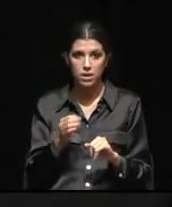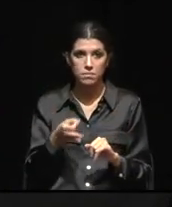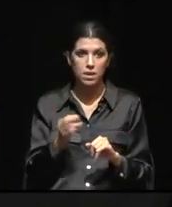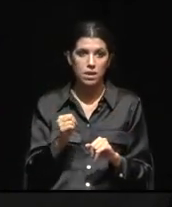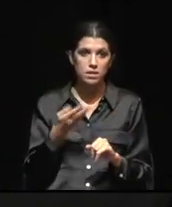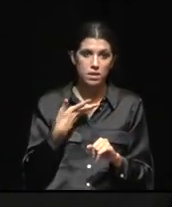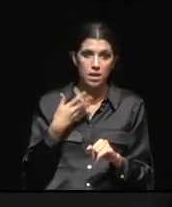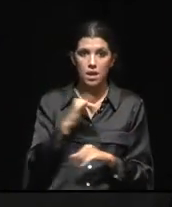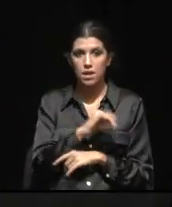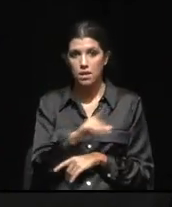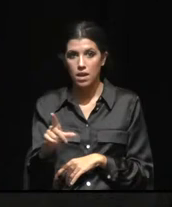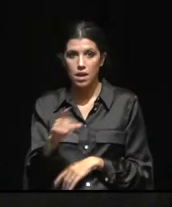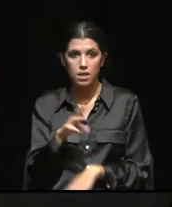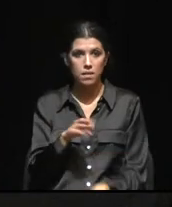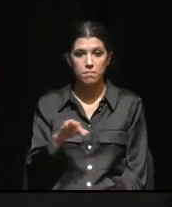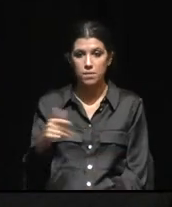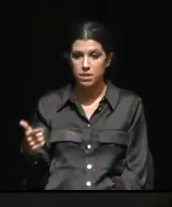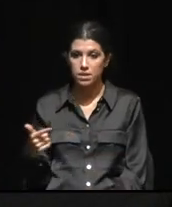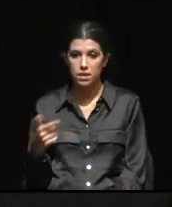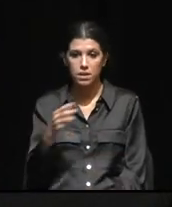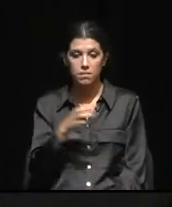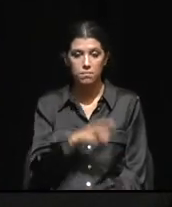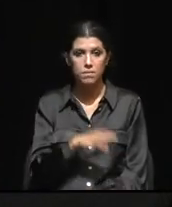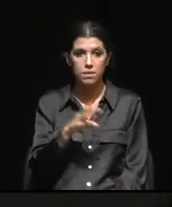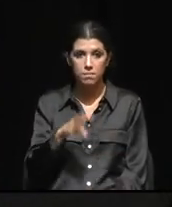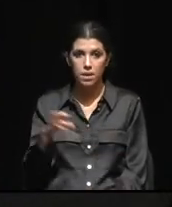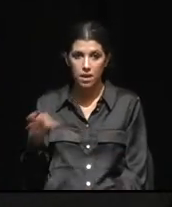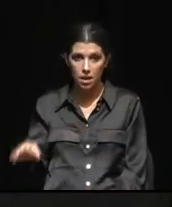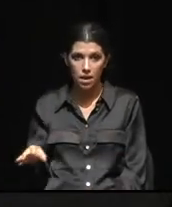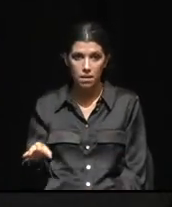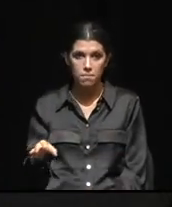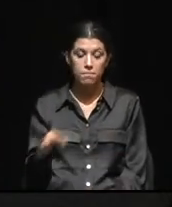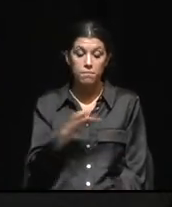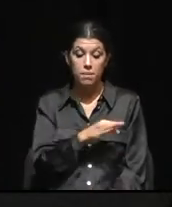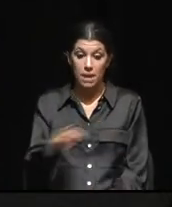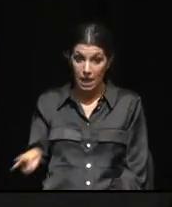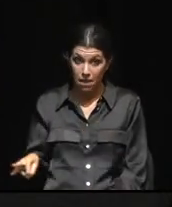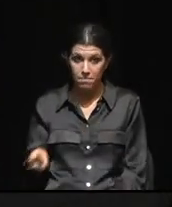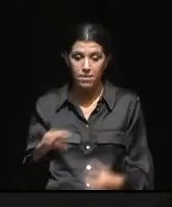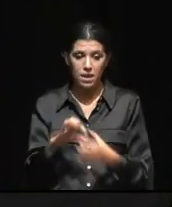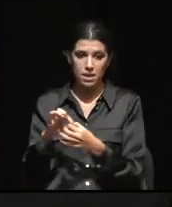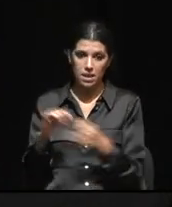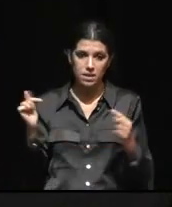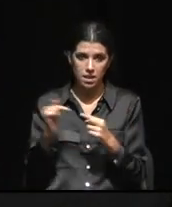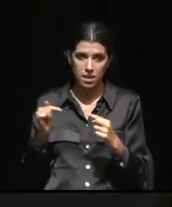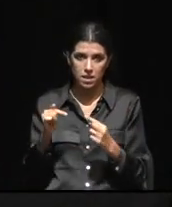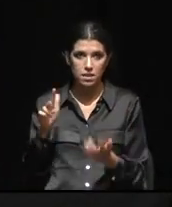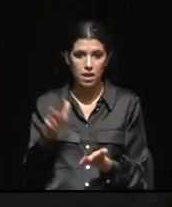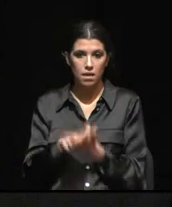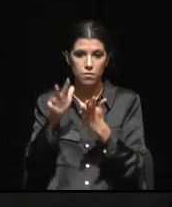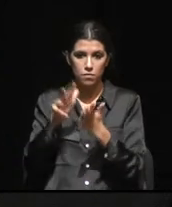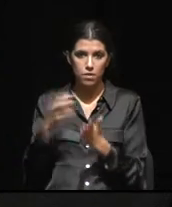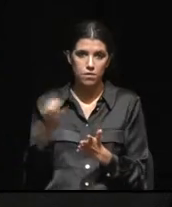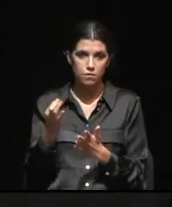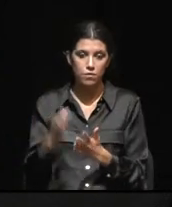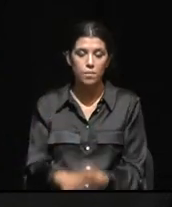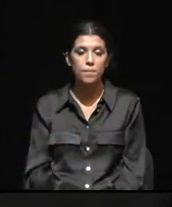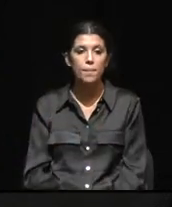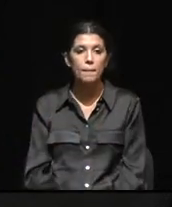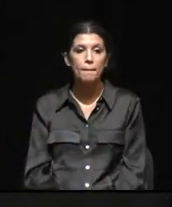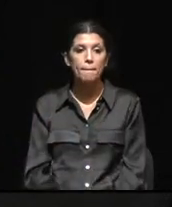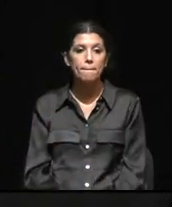PSD iniciativa Liberal mpt PPM aliança e CDs foi aprovado